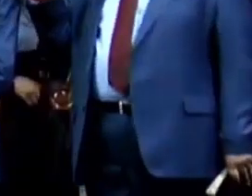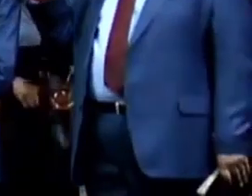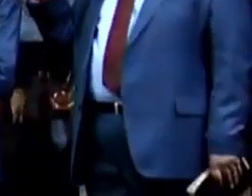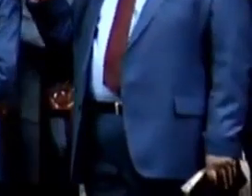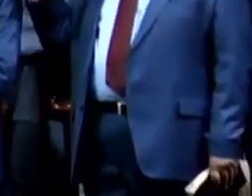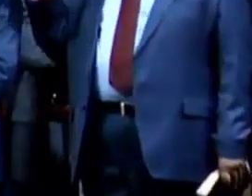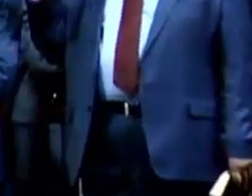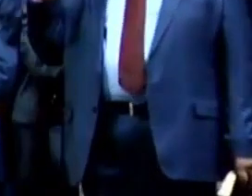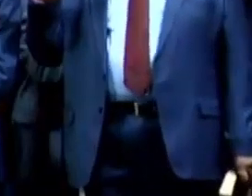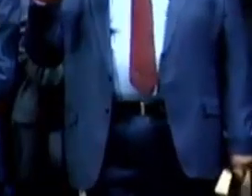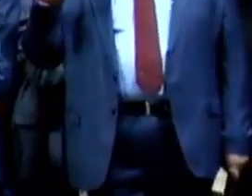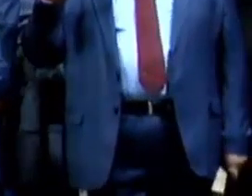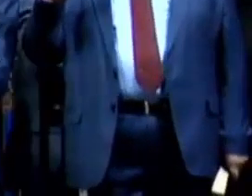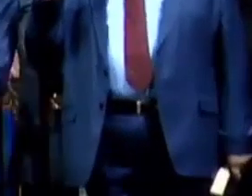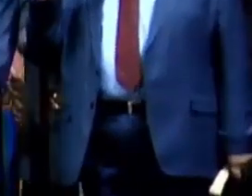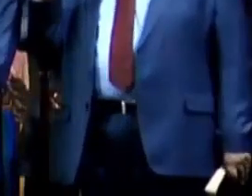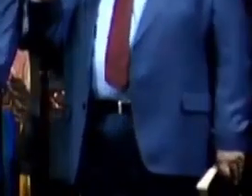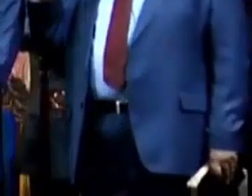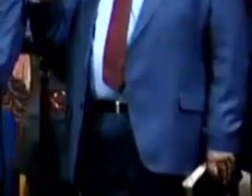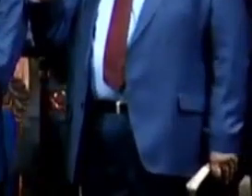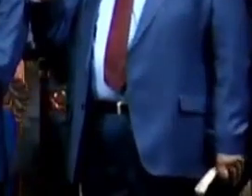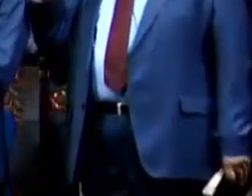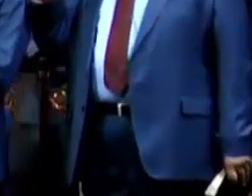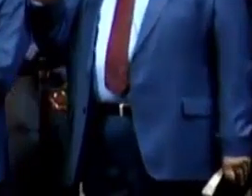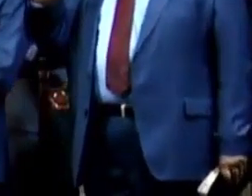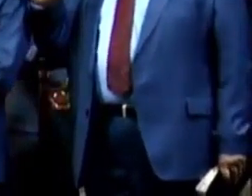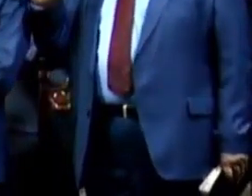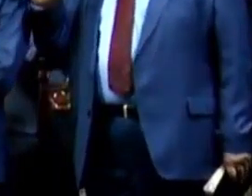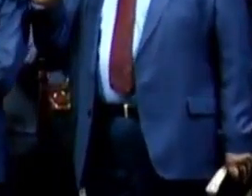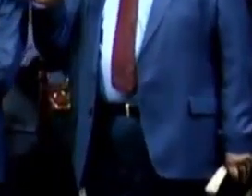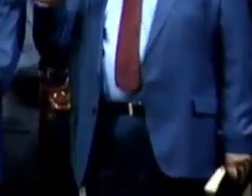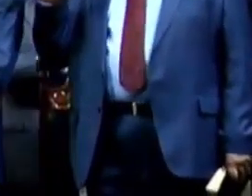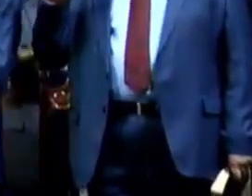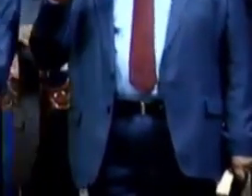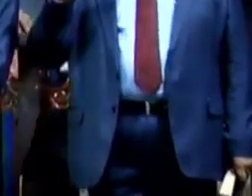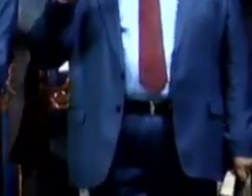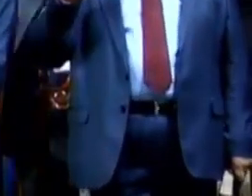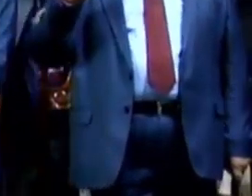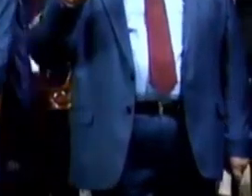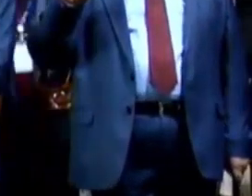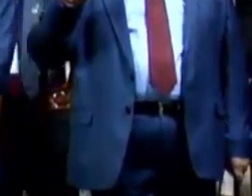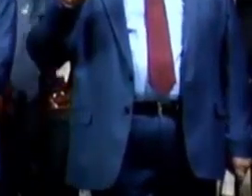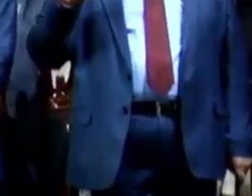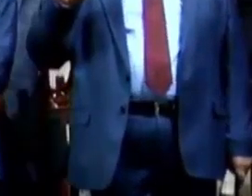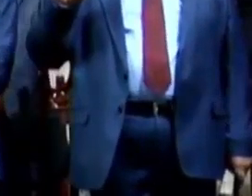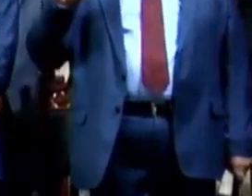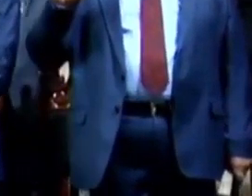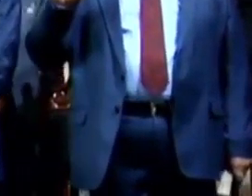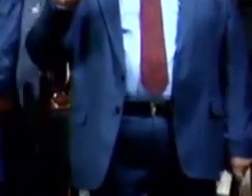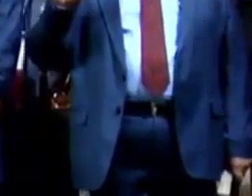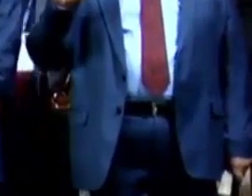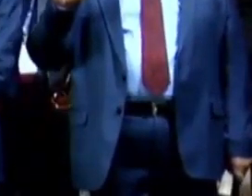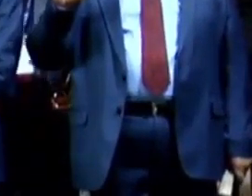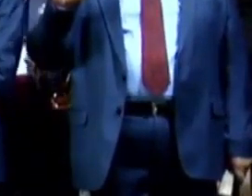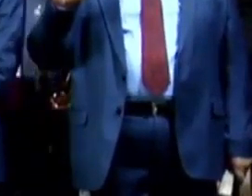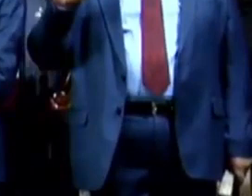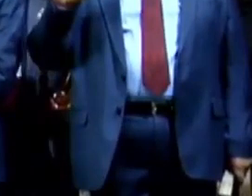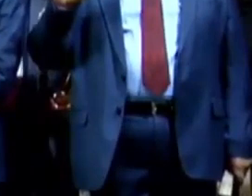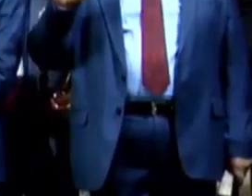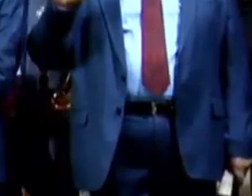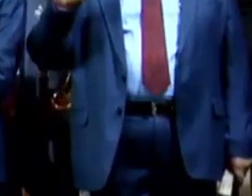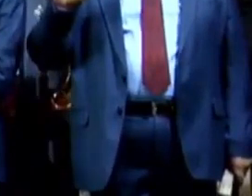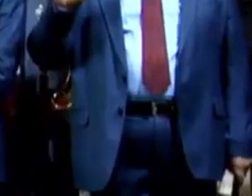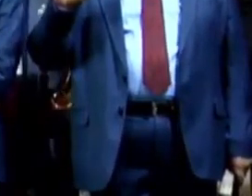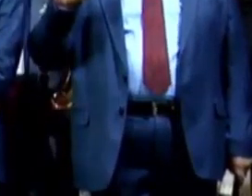E eu vou ser específico com você. Você precisa voltar para os caminhos do Senhor agora. Onde está